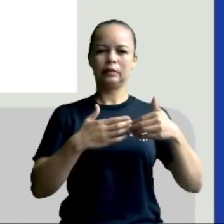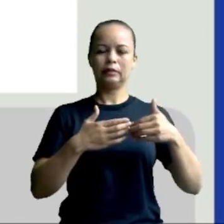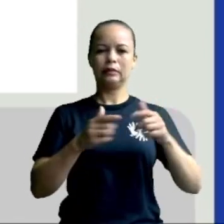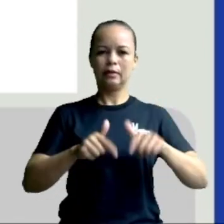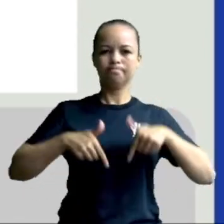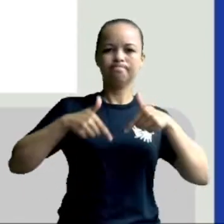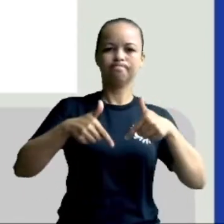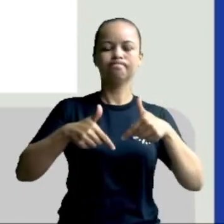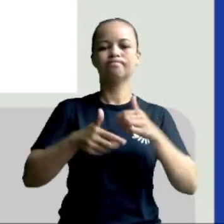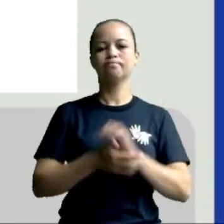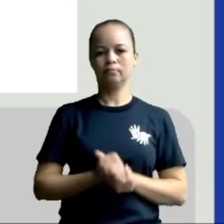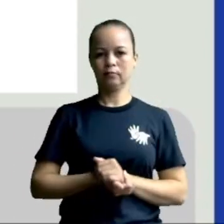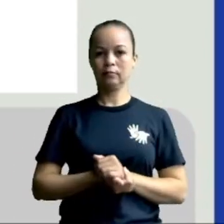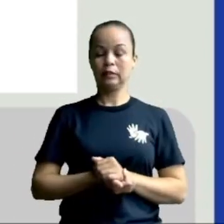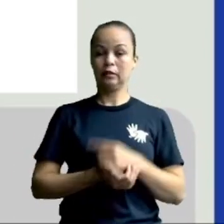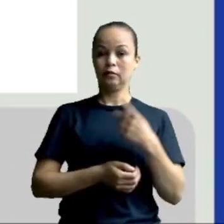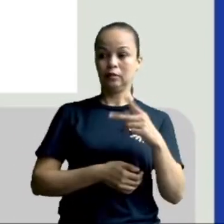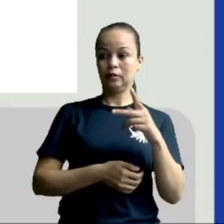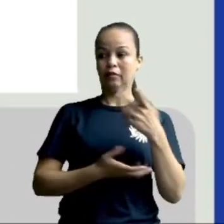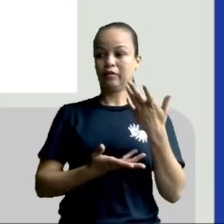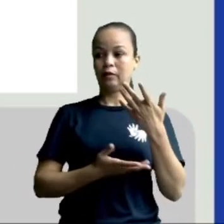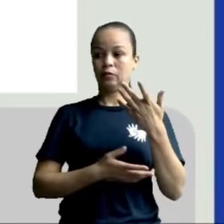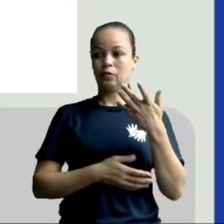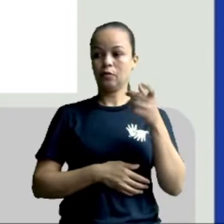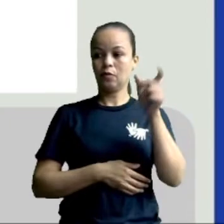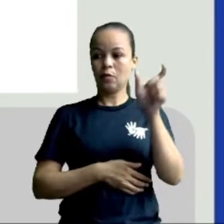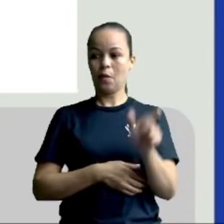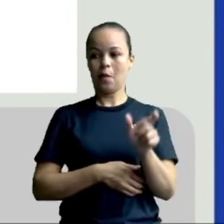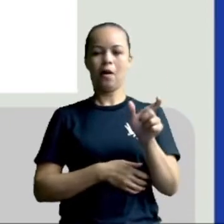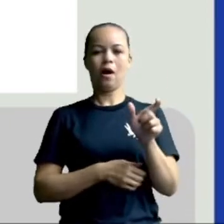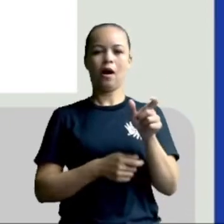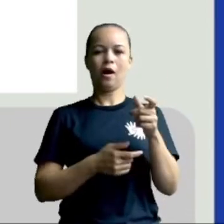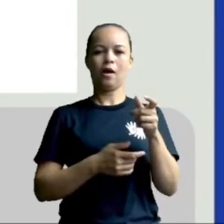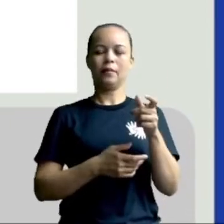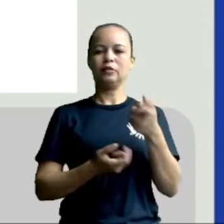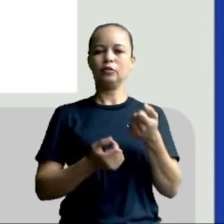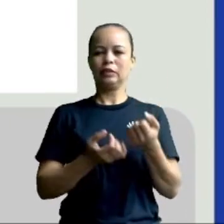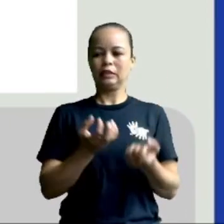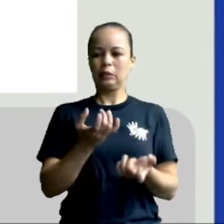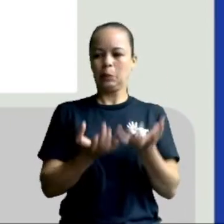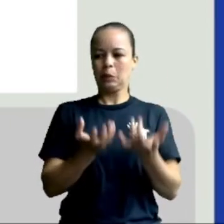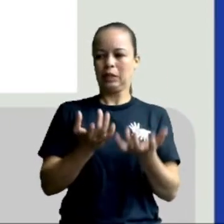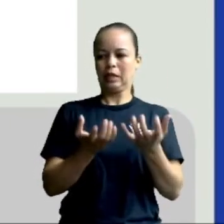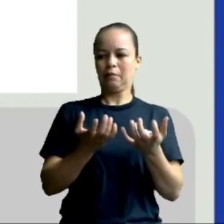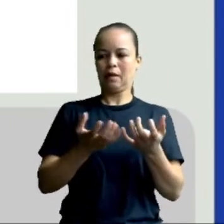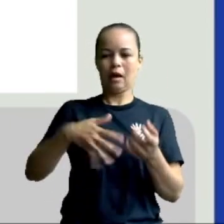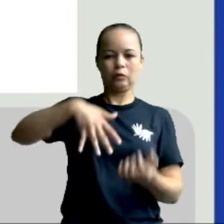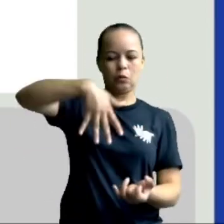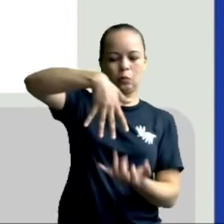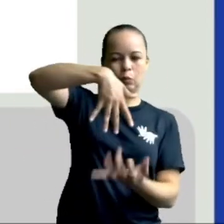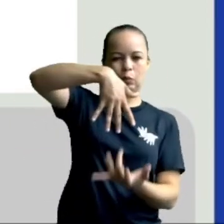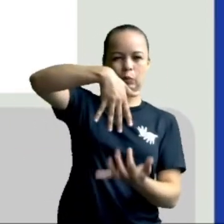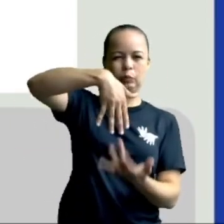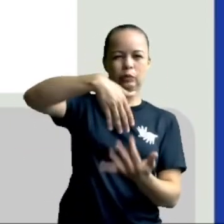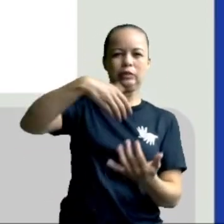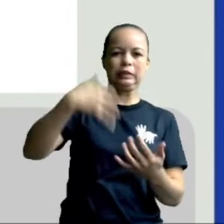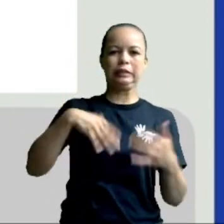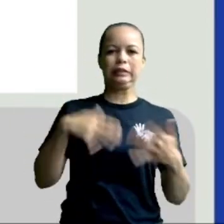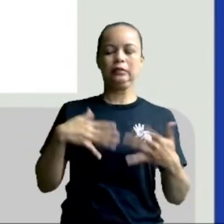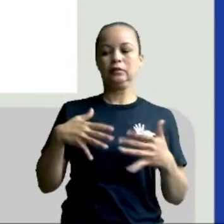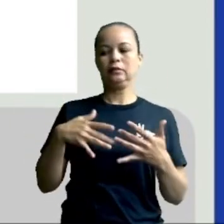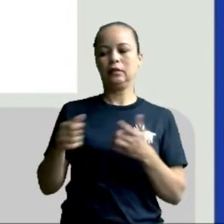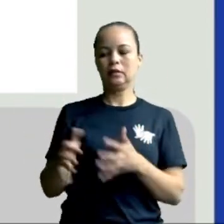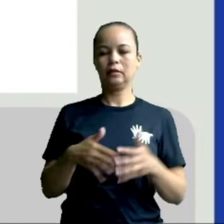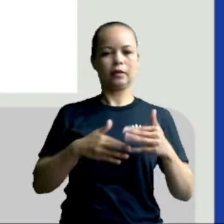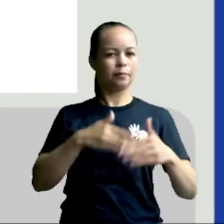ação. Então, ali você está vendo ali alguém que está possivelmente sendo queimado pela brasa ali, pelo fogo